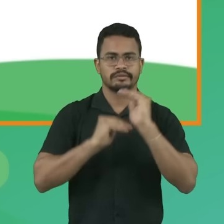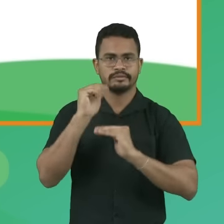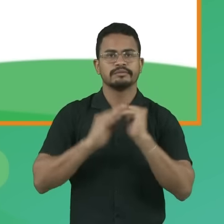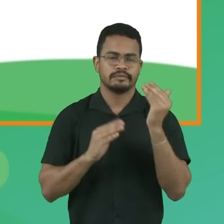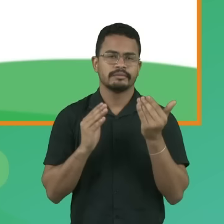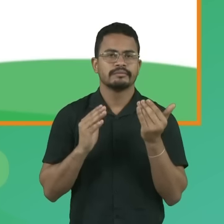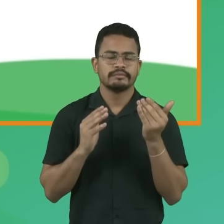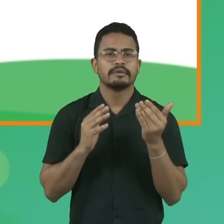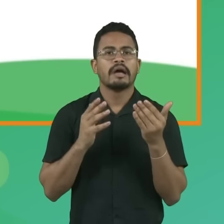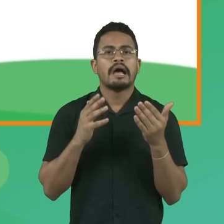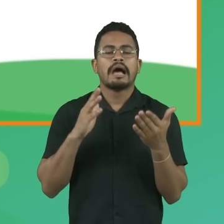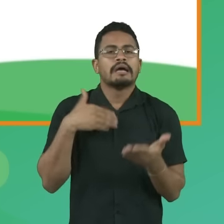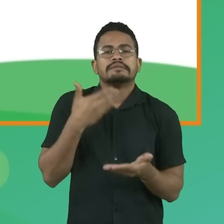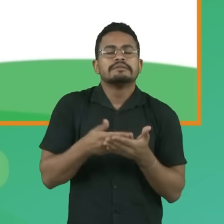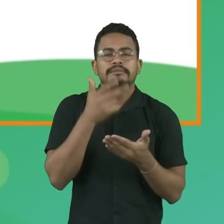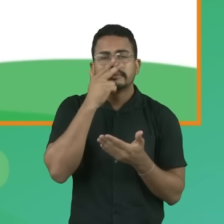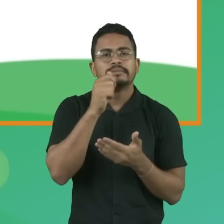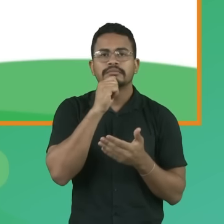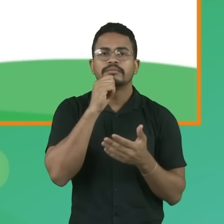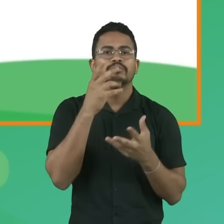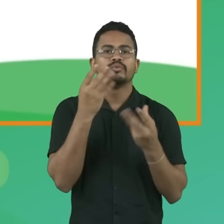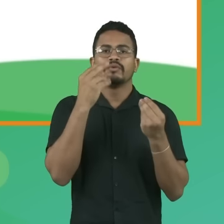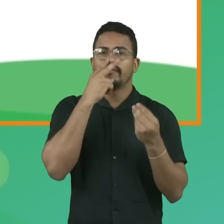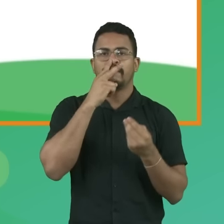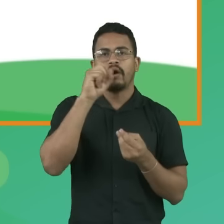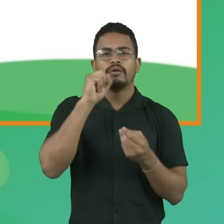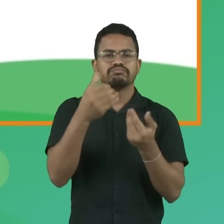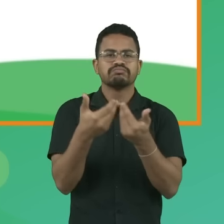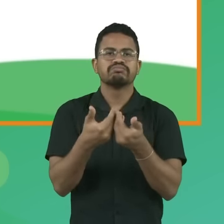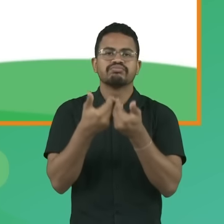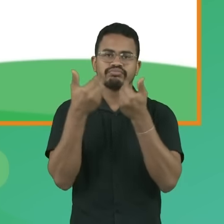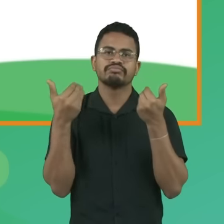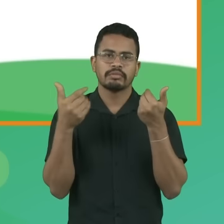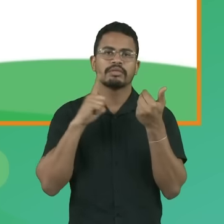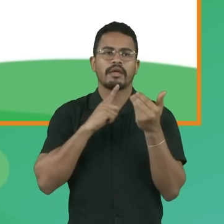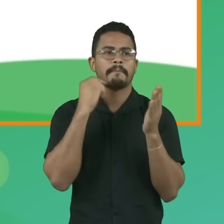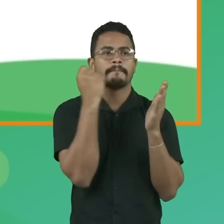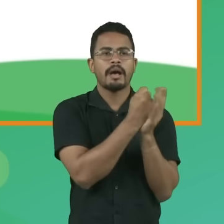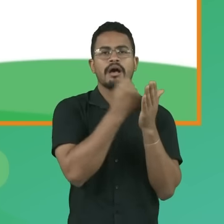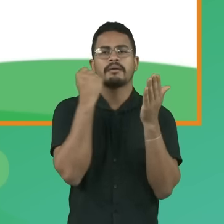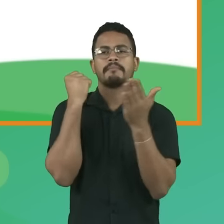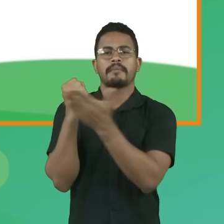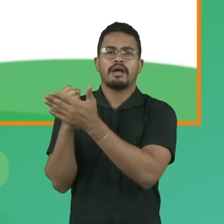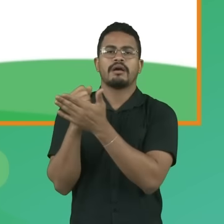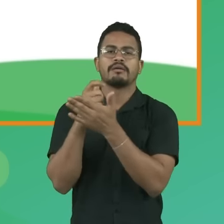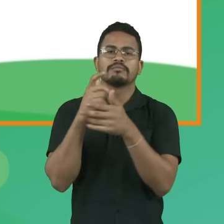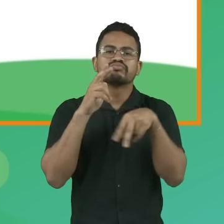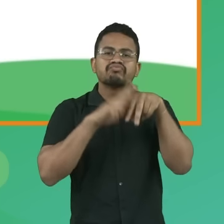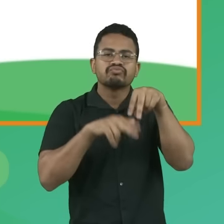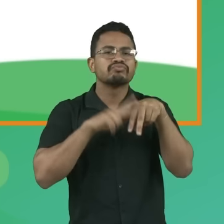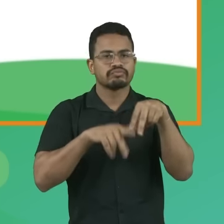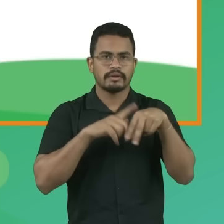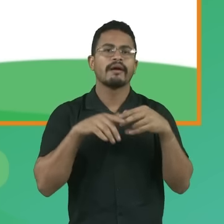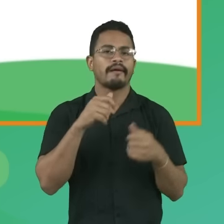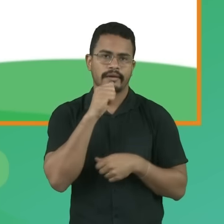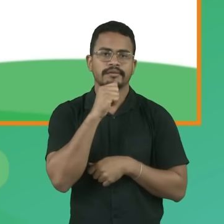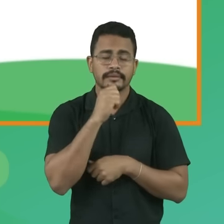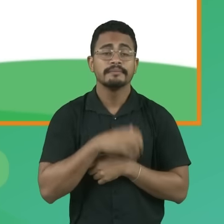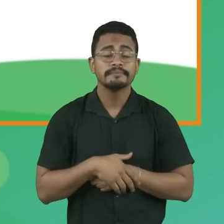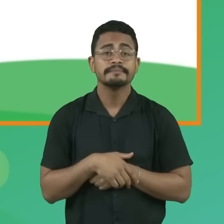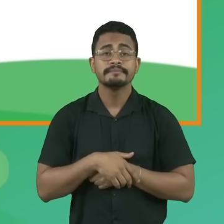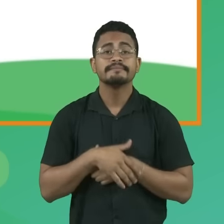ali determinada, né? Marcada por essa questão do gênero ainda. Com a